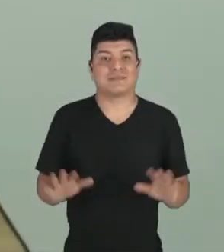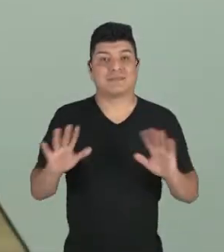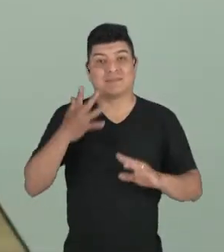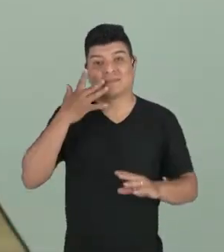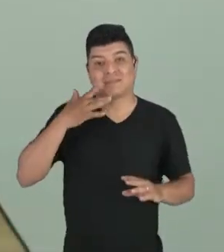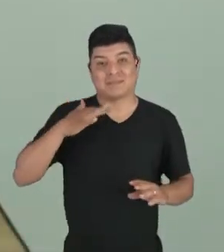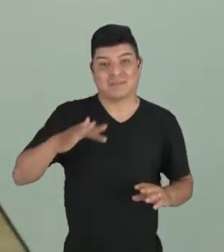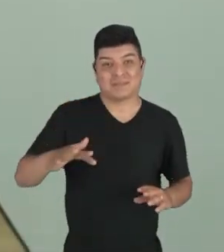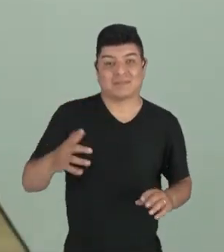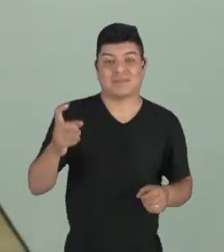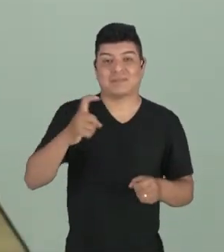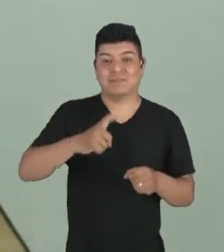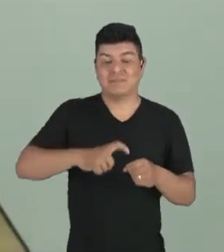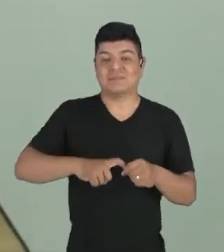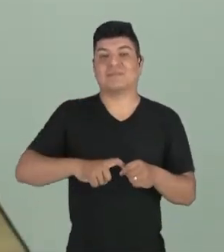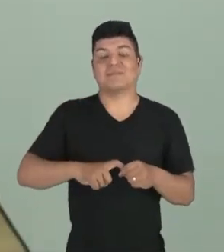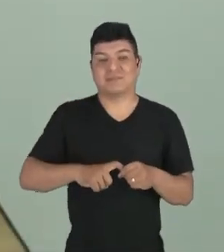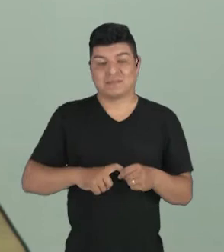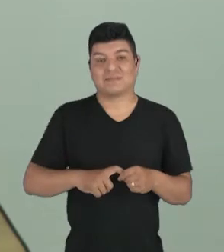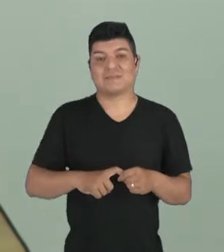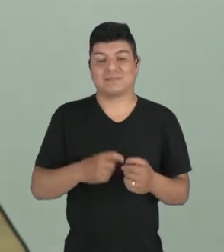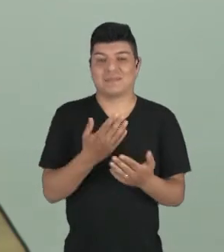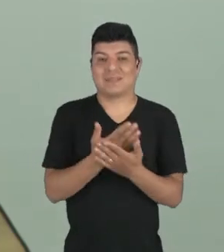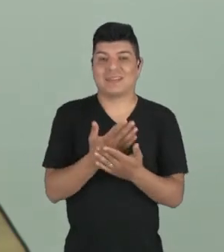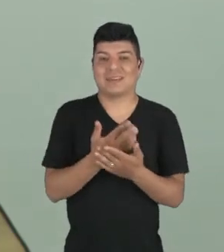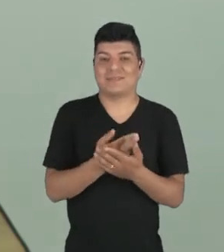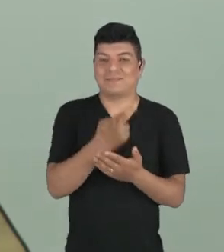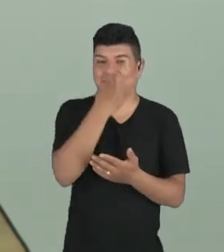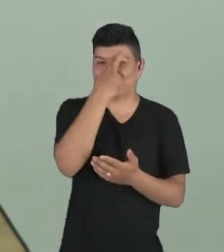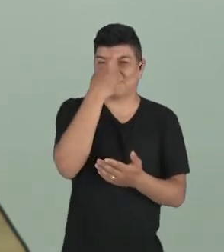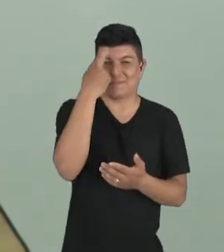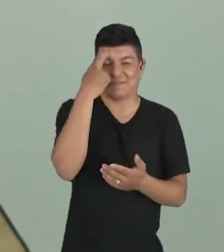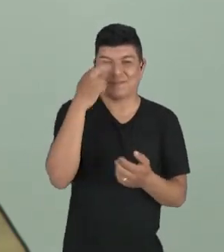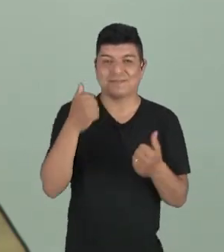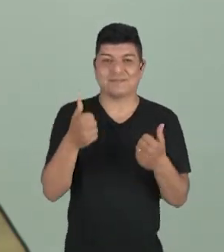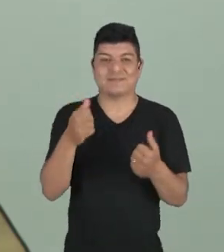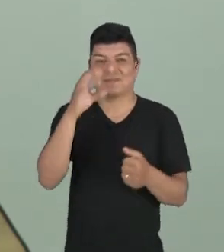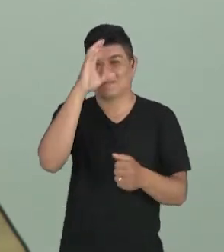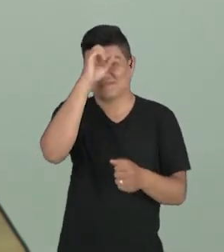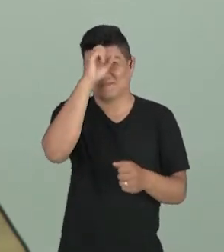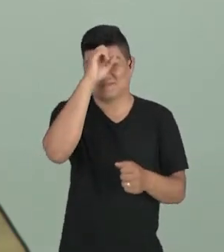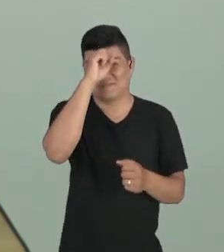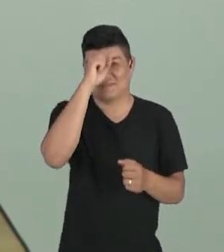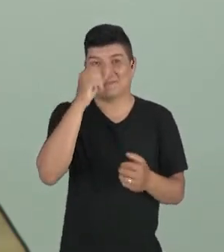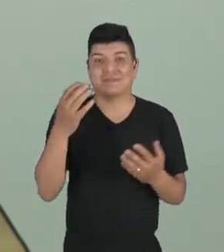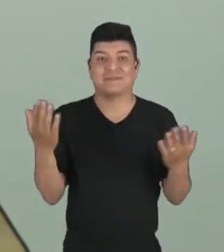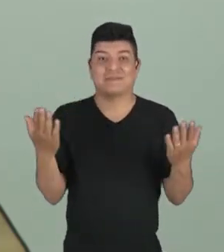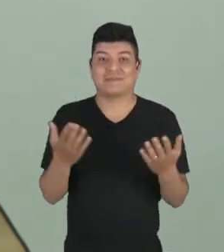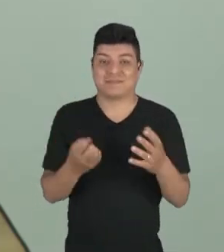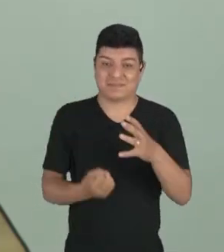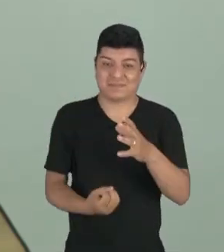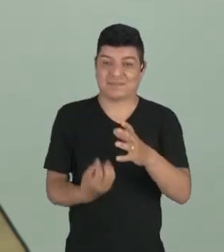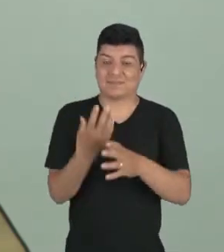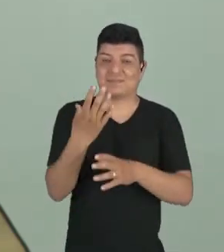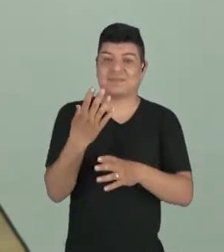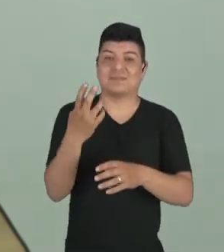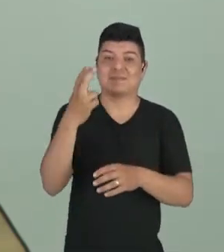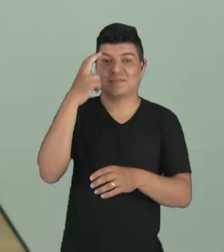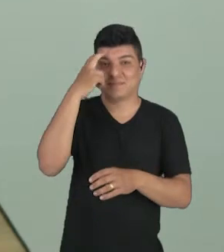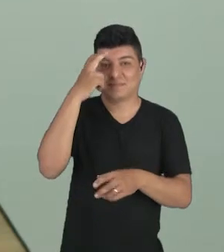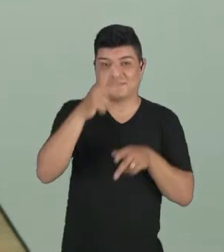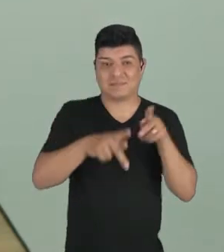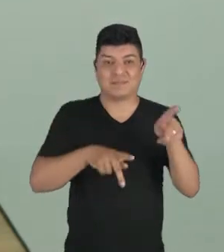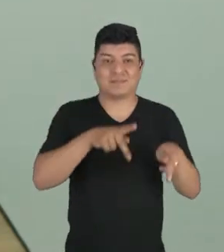Olá, crianças! Estamos de volta com a nossa aula de História. E hoje nós estamos aprendendo um pouco aqui da formação da cultura e